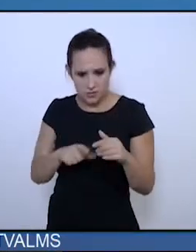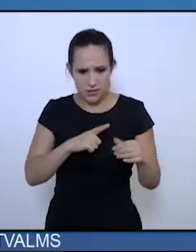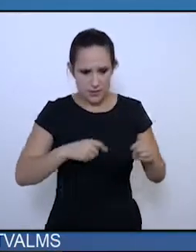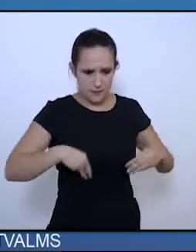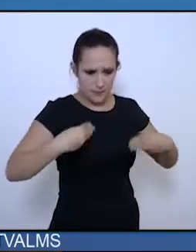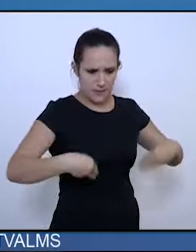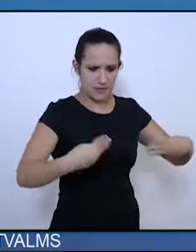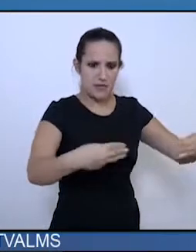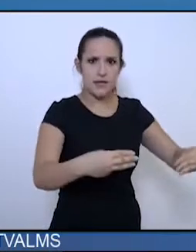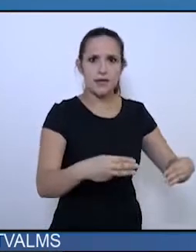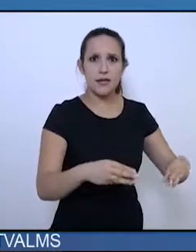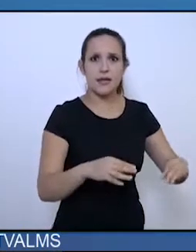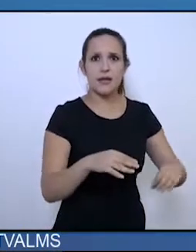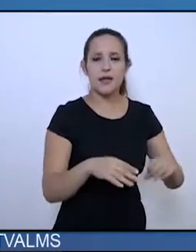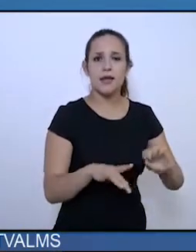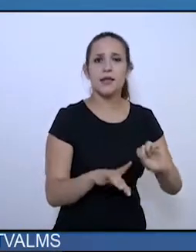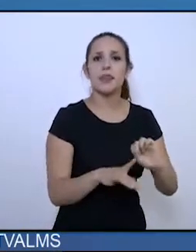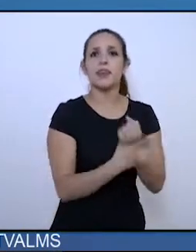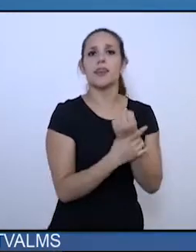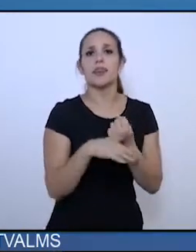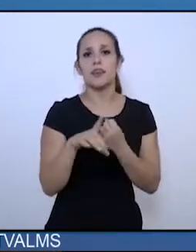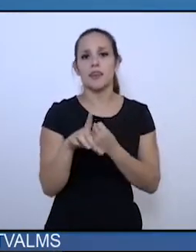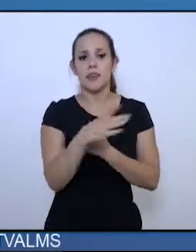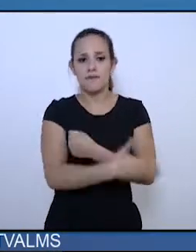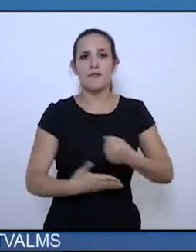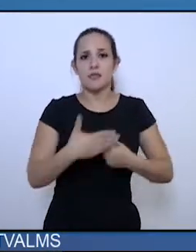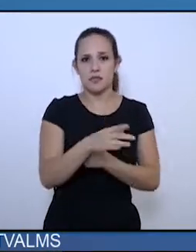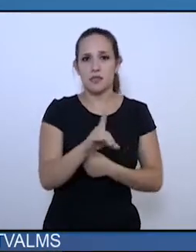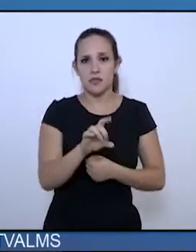Defesa, que veio aqui nessa casa